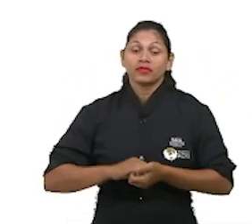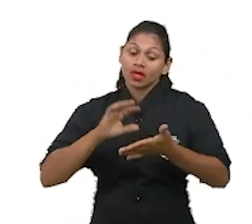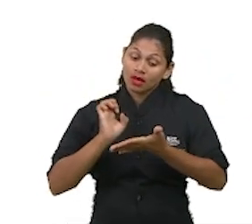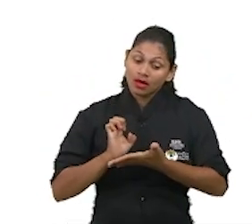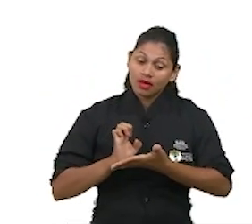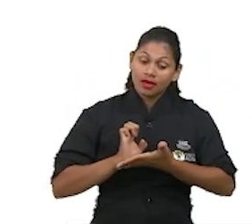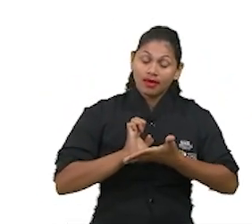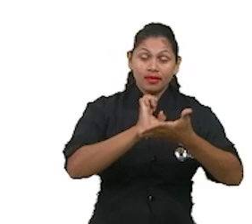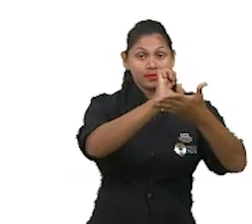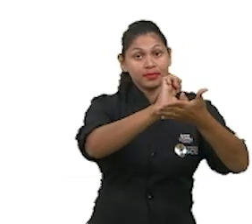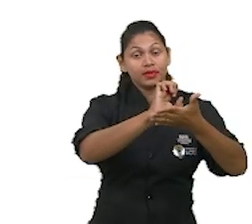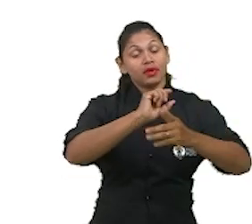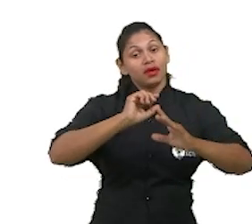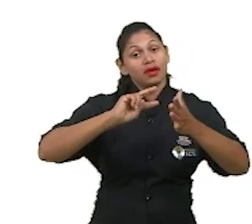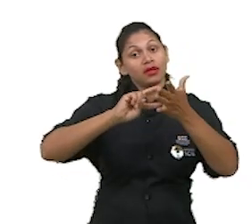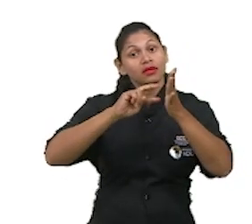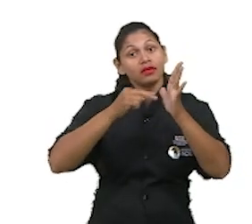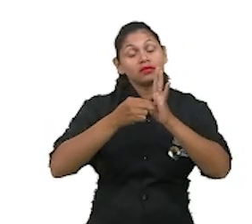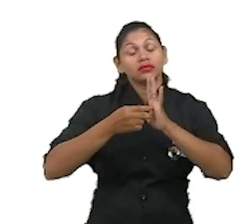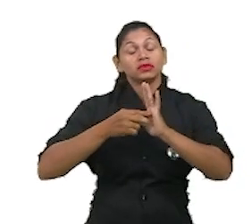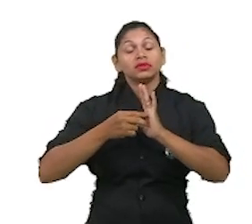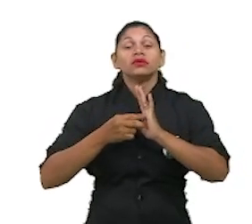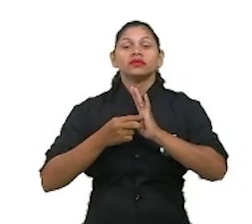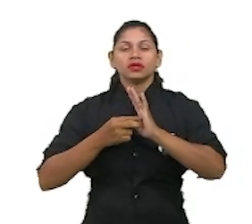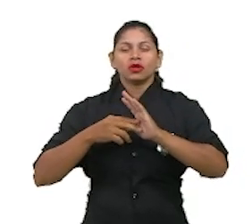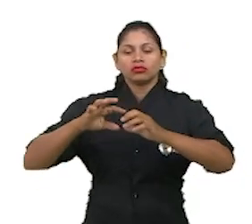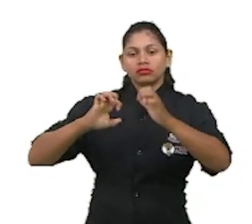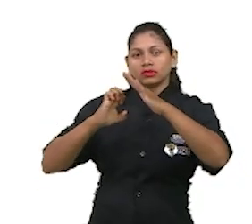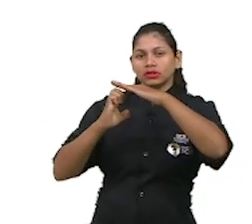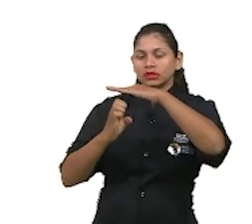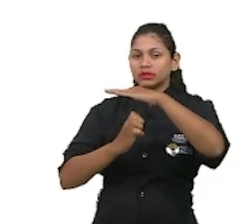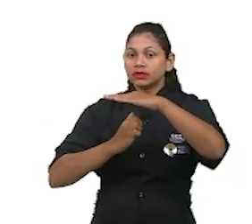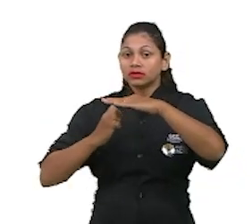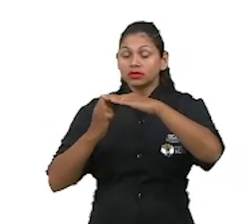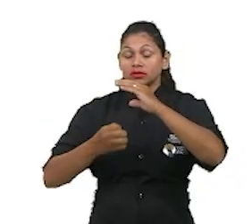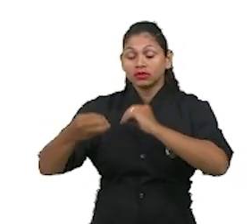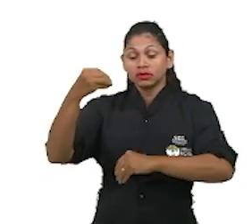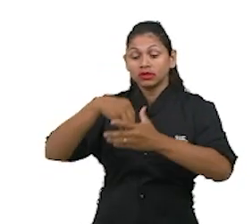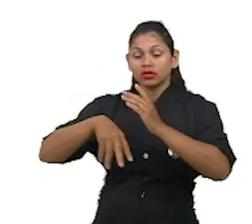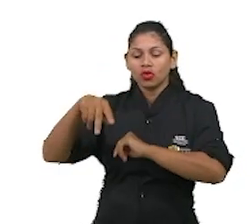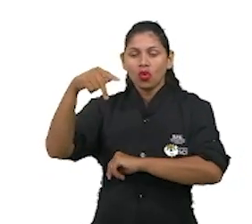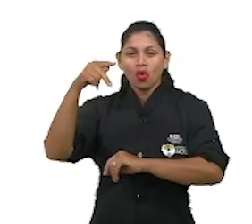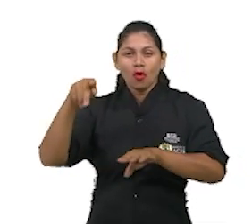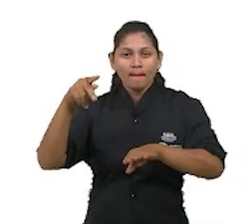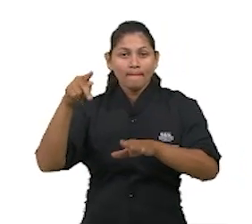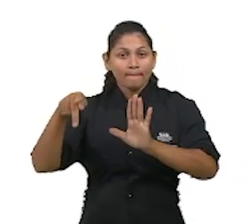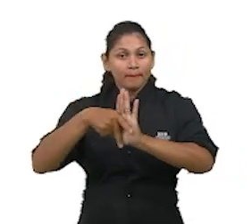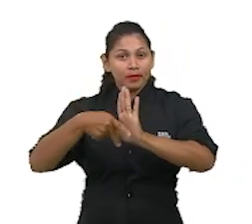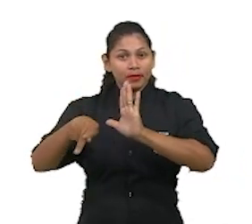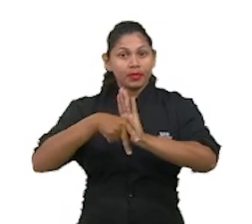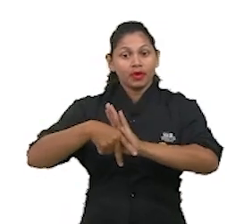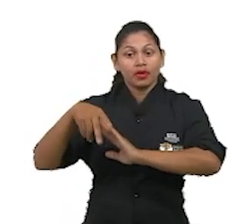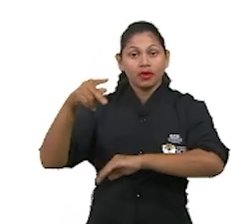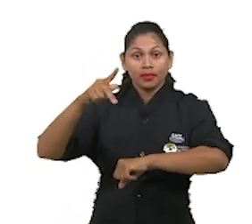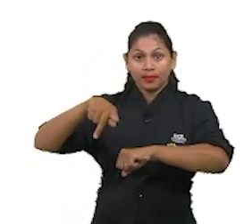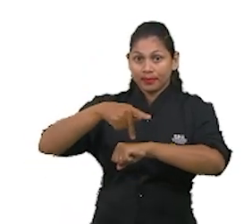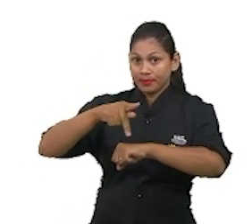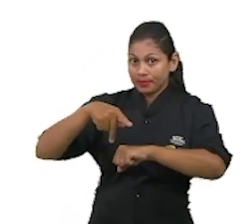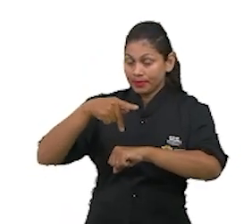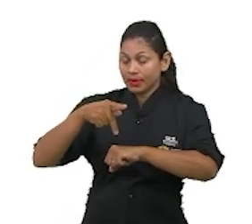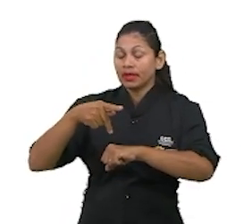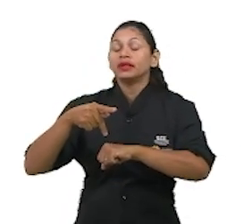importação, a exportação acontece quando as empresas de dentro do país, ou seja, as chamadas